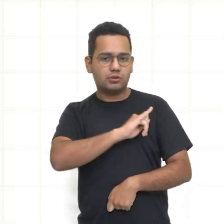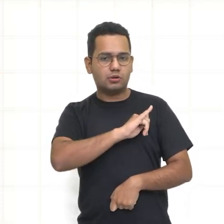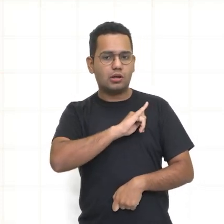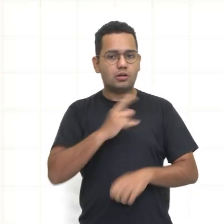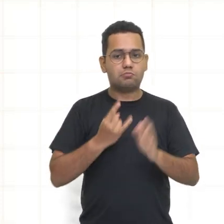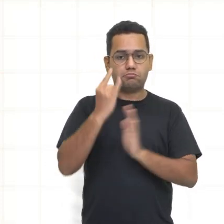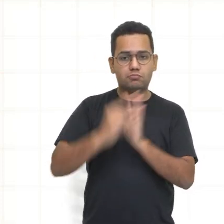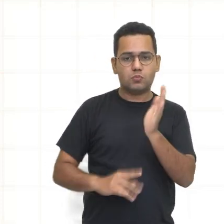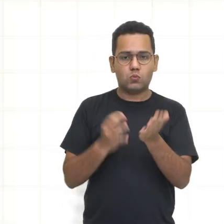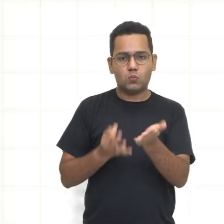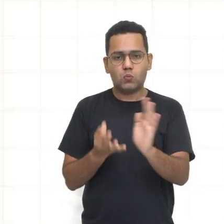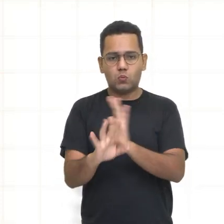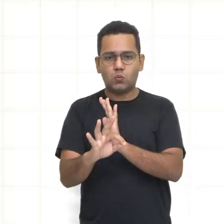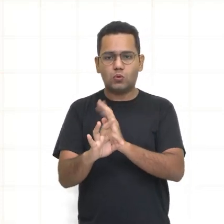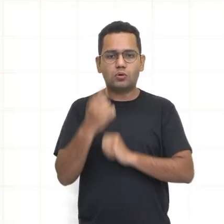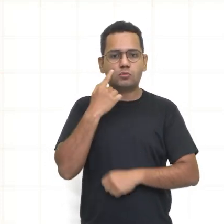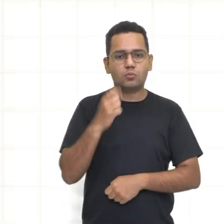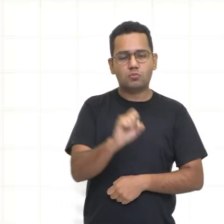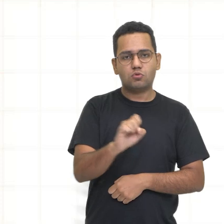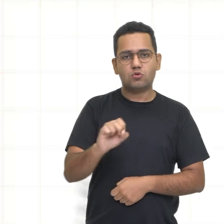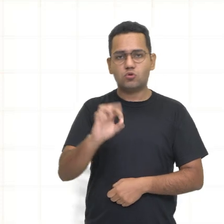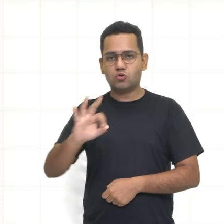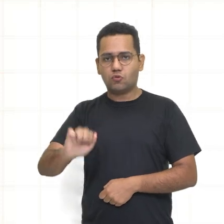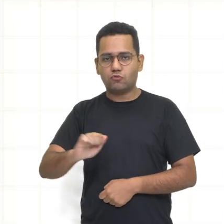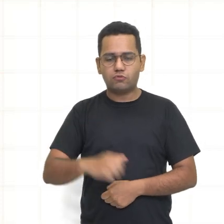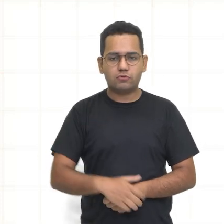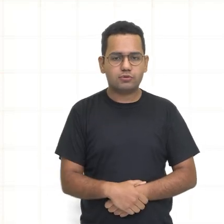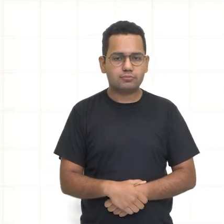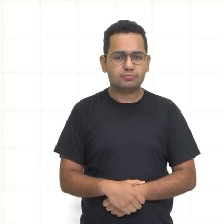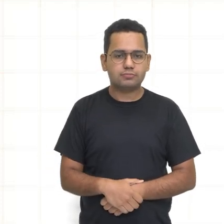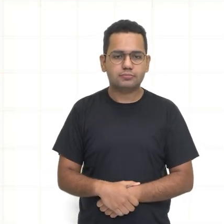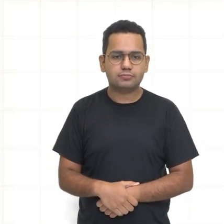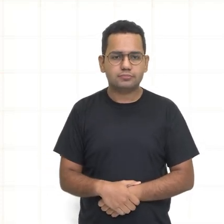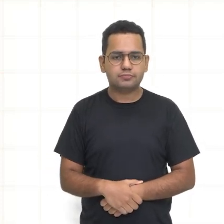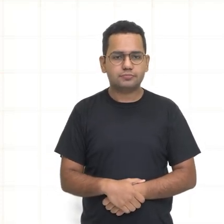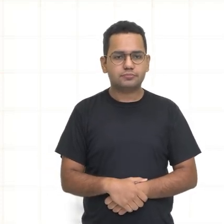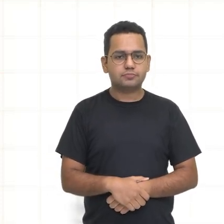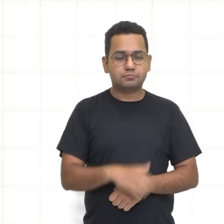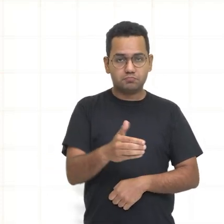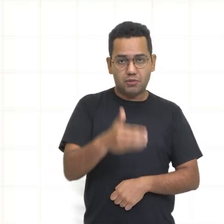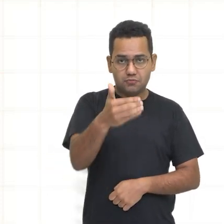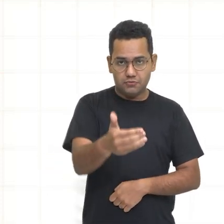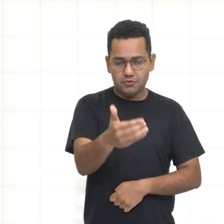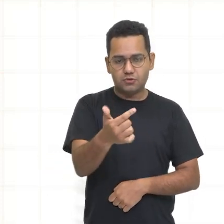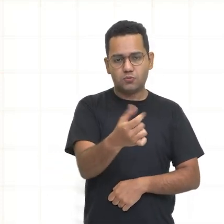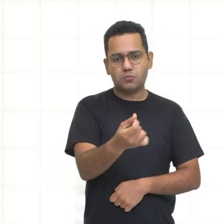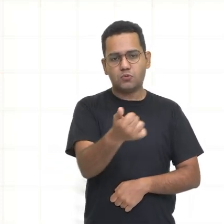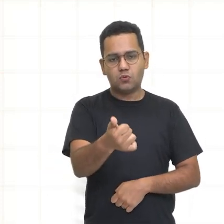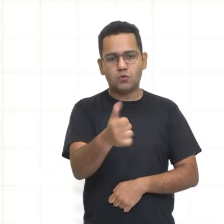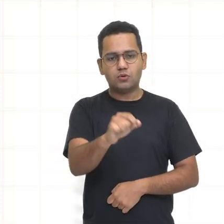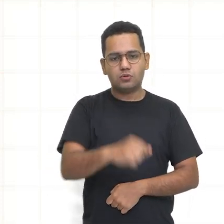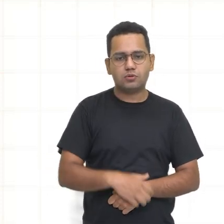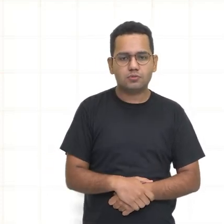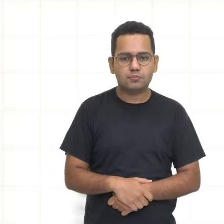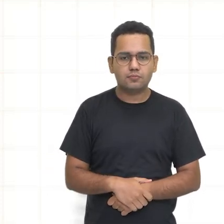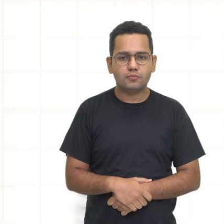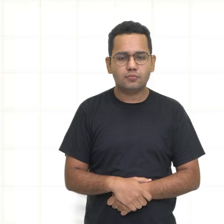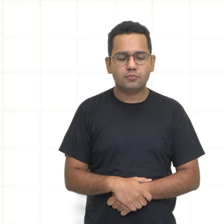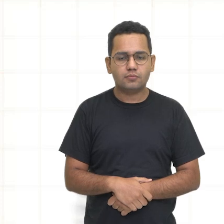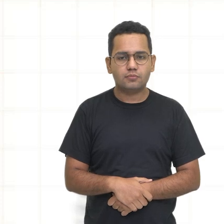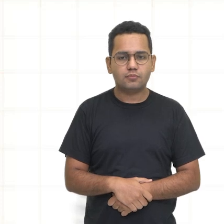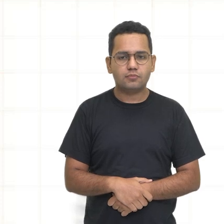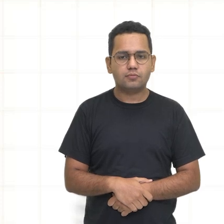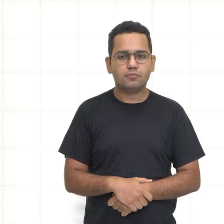um acordo sobre o Estatuto das Forças, conhecido como SOFA. E em 2011, os